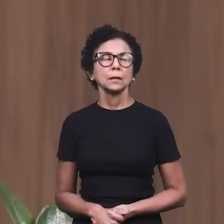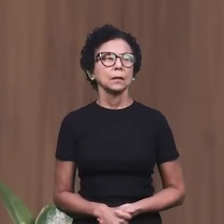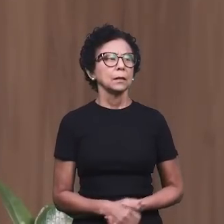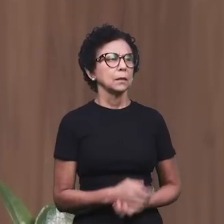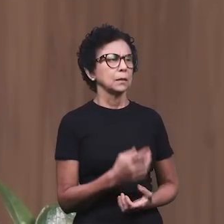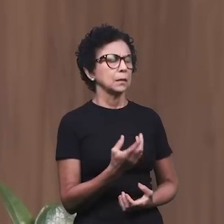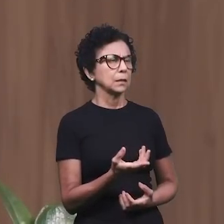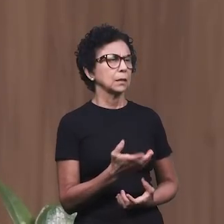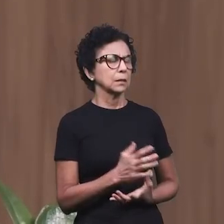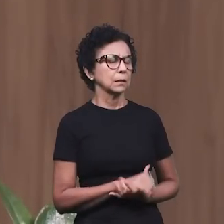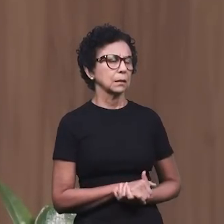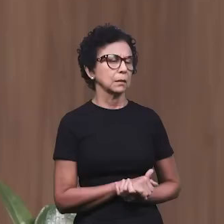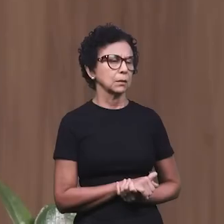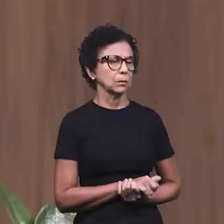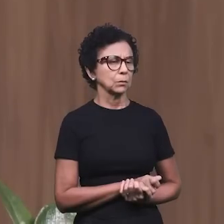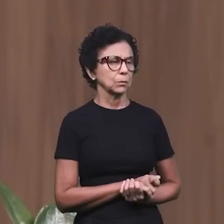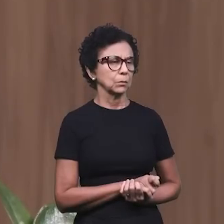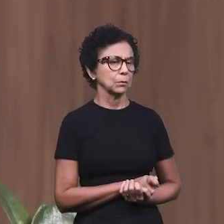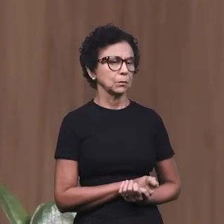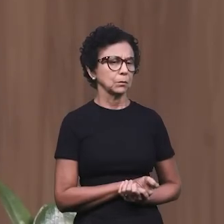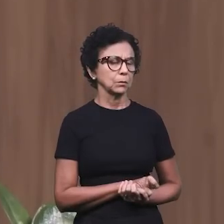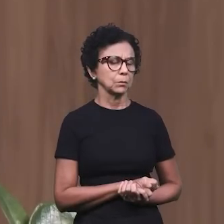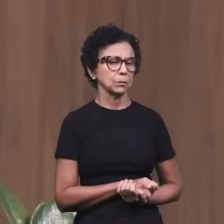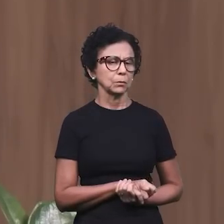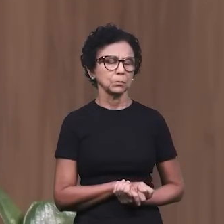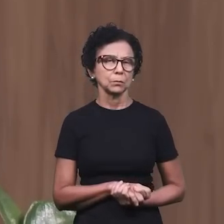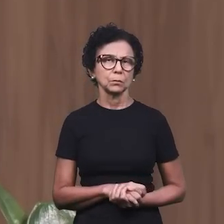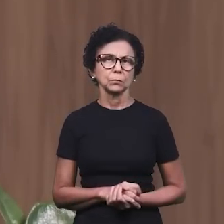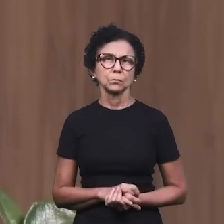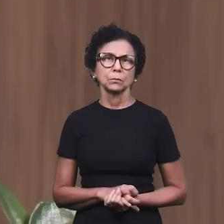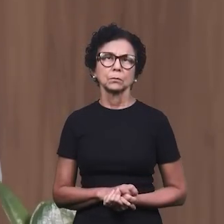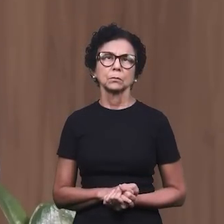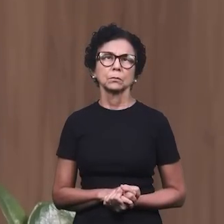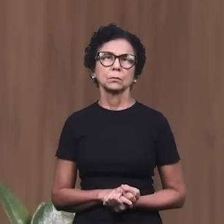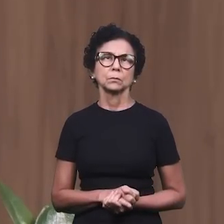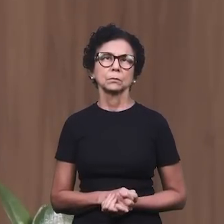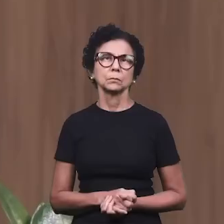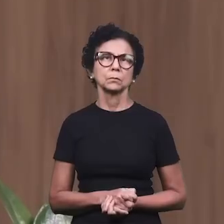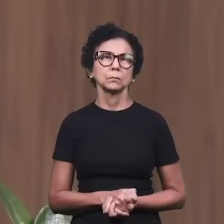esse encurtamento que o Senhor Jesus fez, fazendo